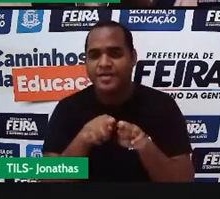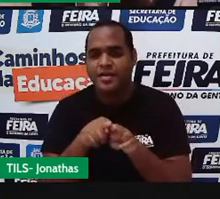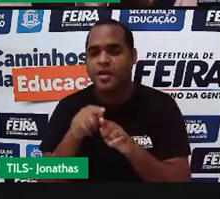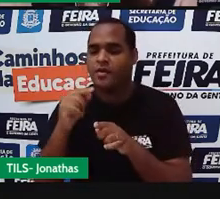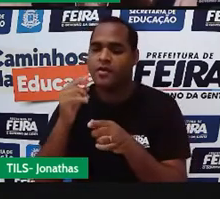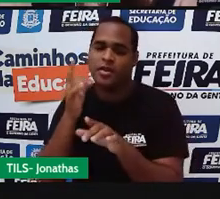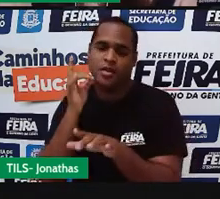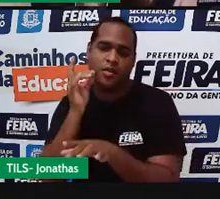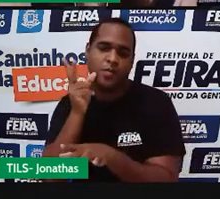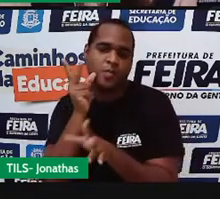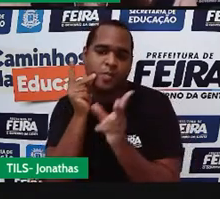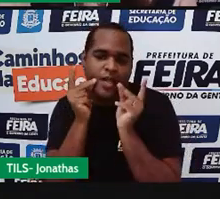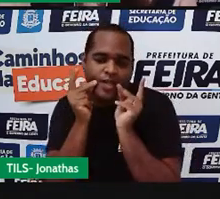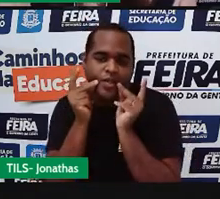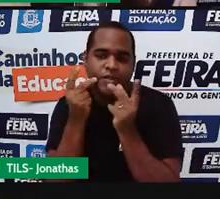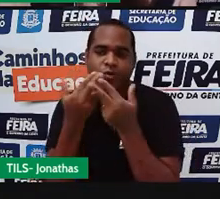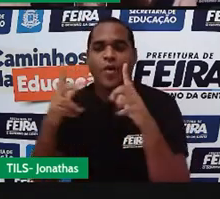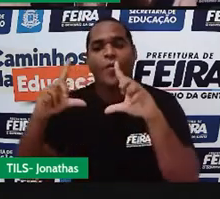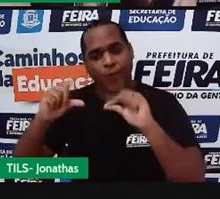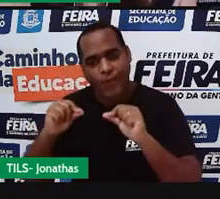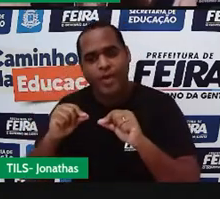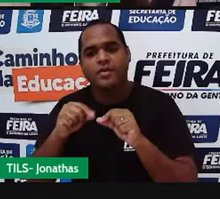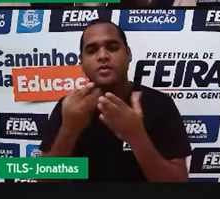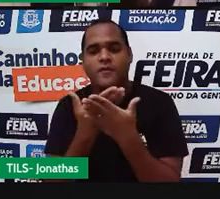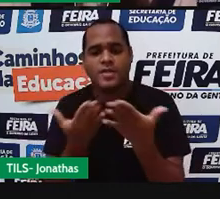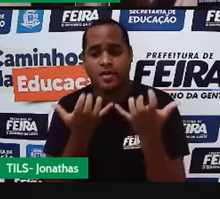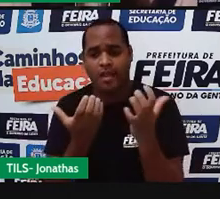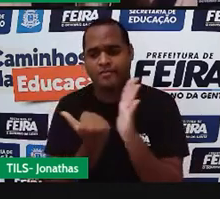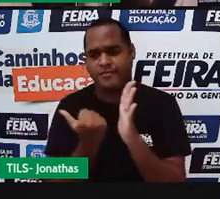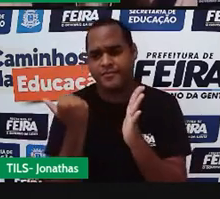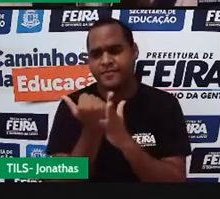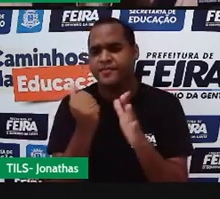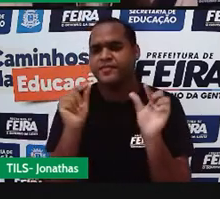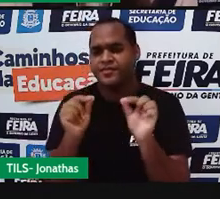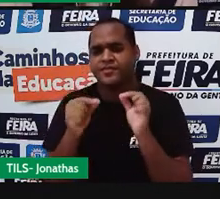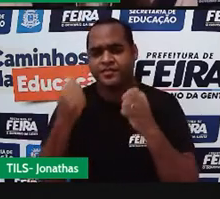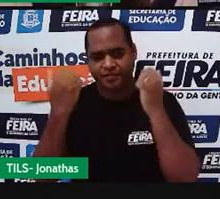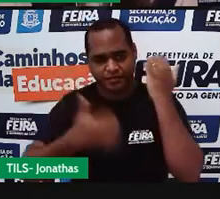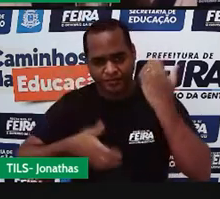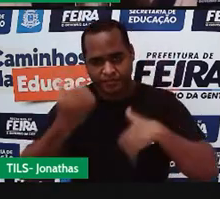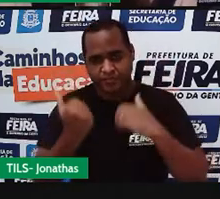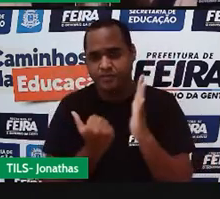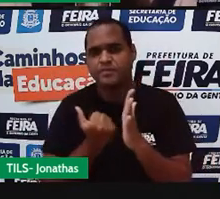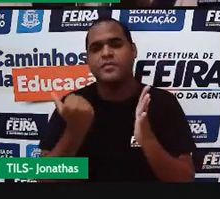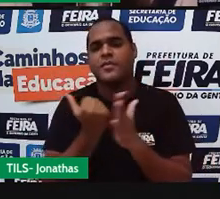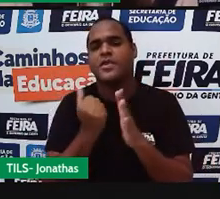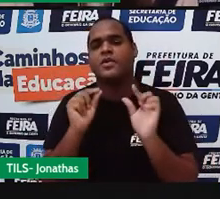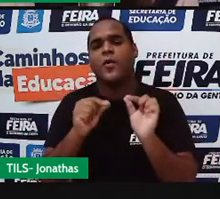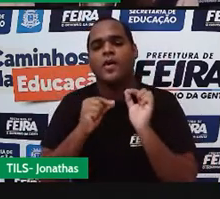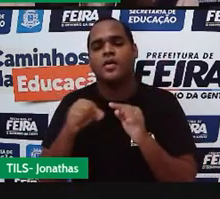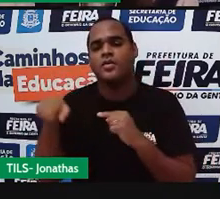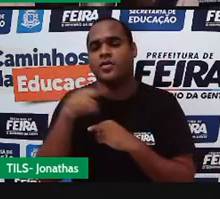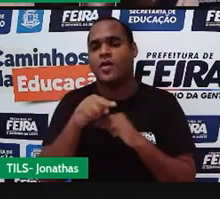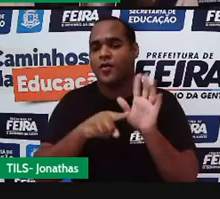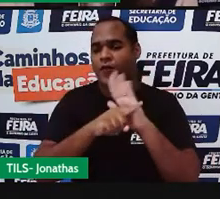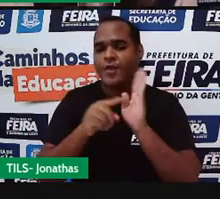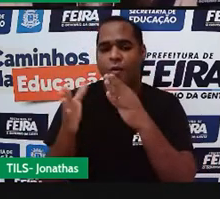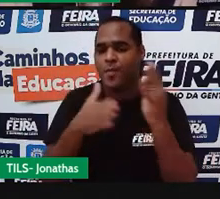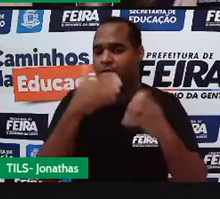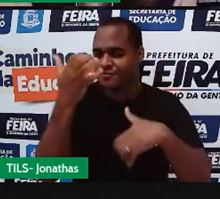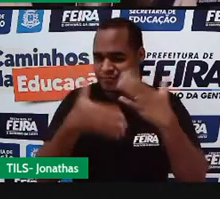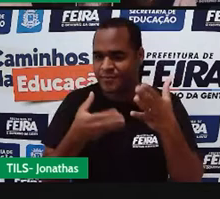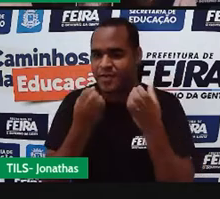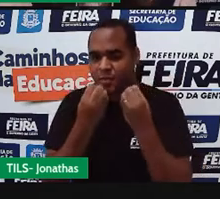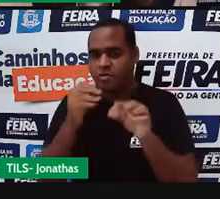redução de embalagens de plástico vocês querem saber mais nós explicamos tudo isso para vocês no nosso vídeo sobre